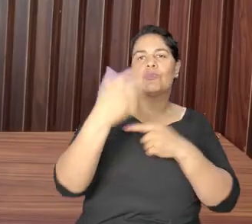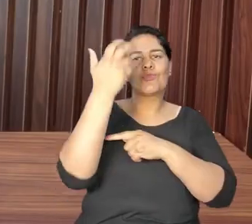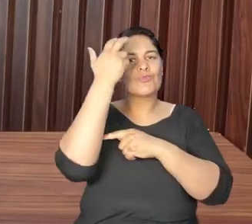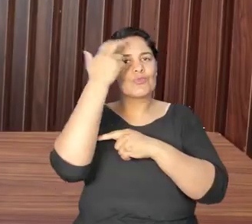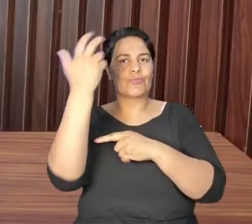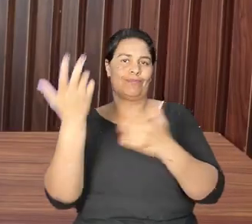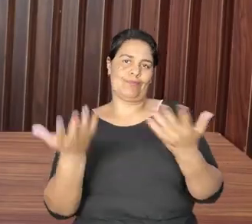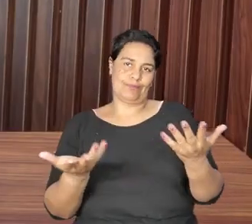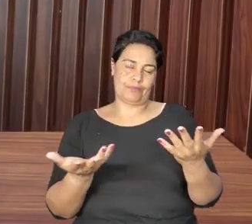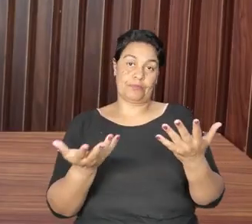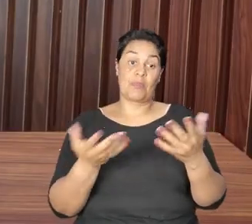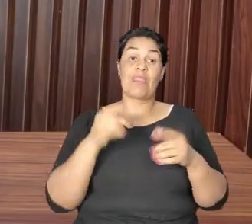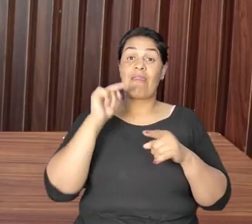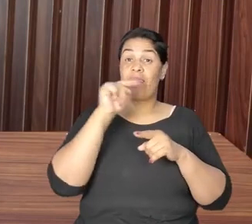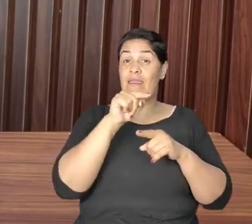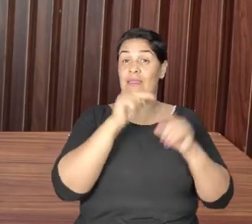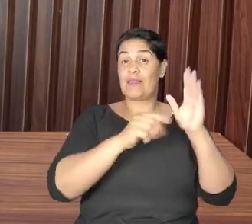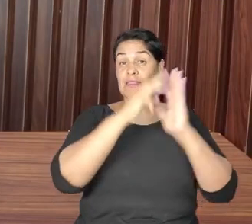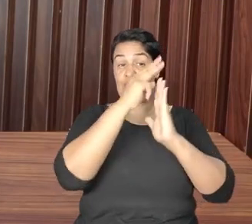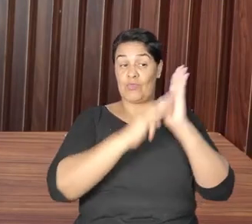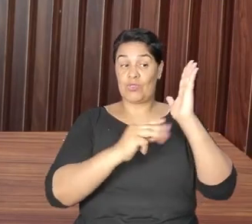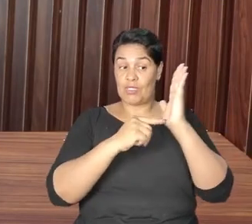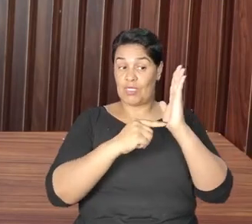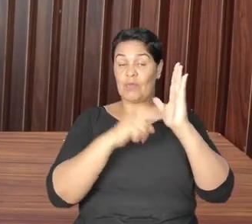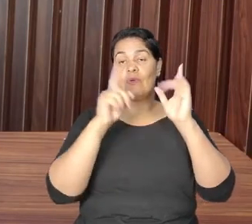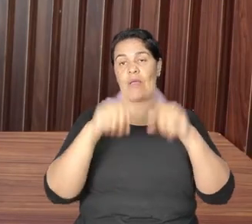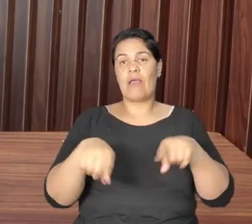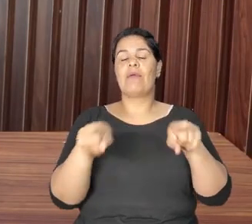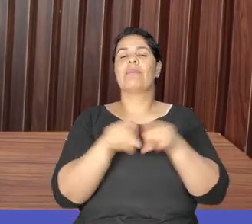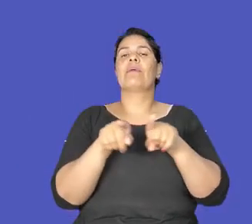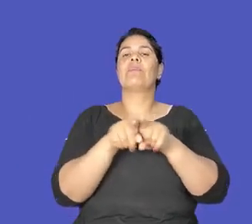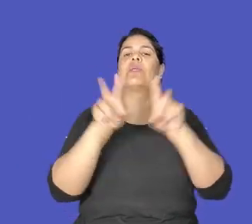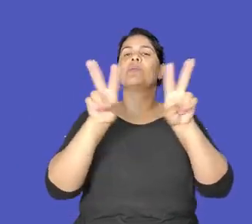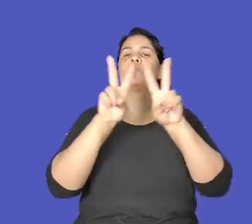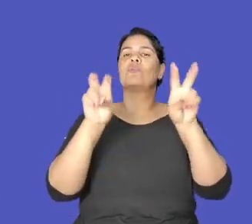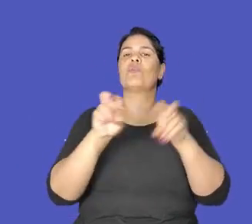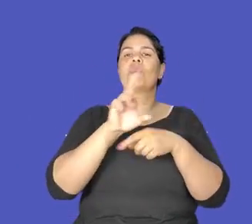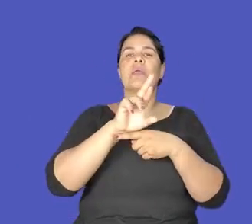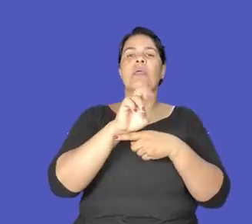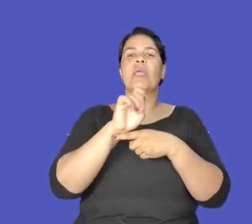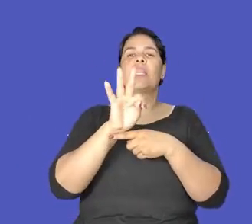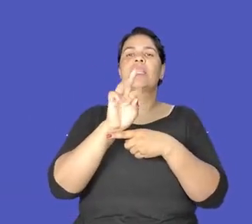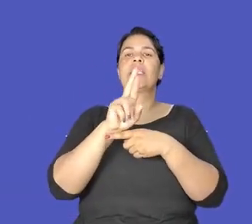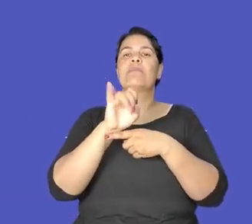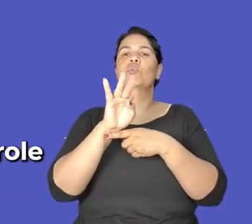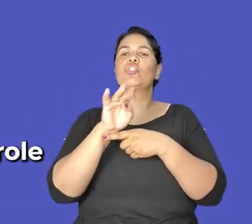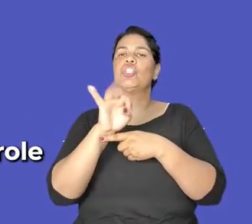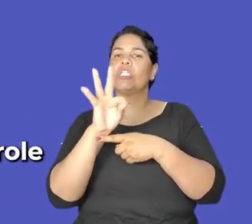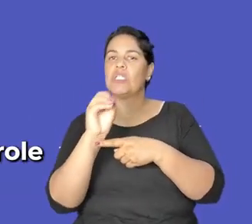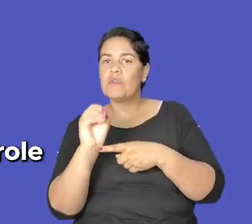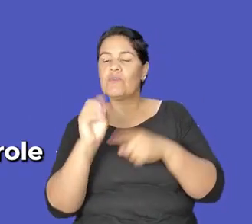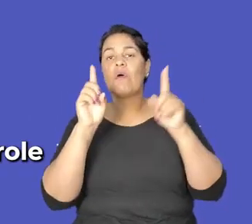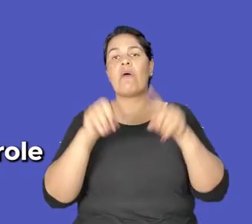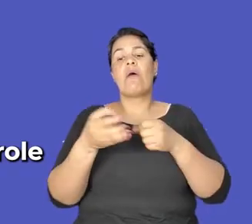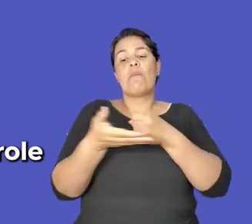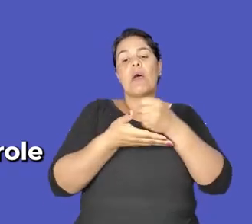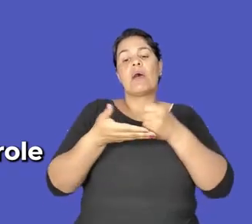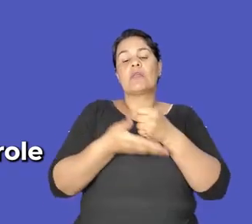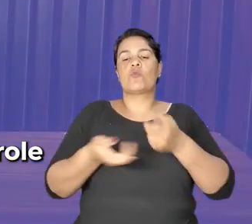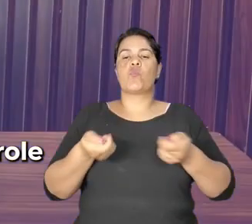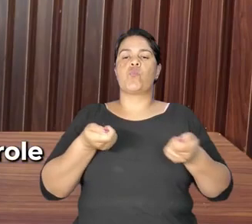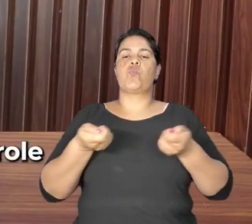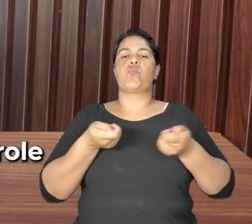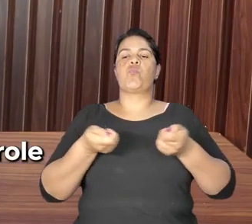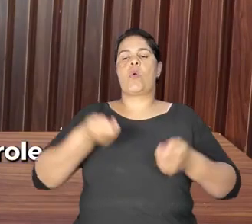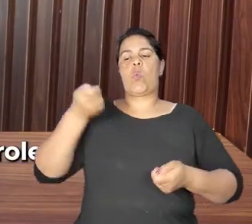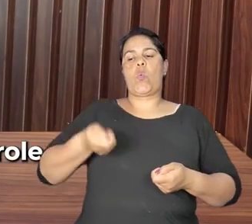cultural e racial. Esse modelo de justiça tradicional também é chamado de retributivo. É um modelo de